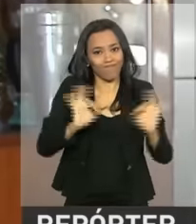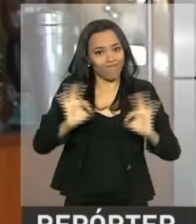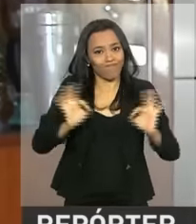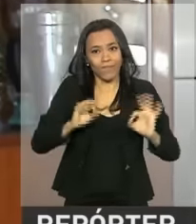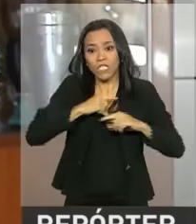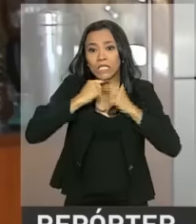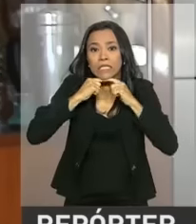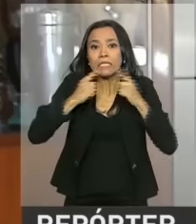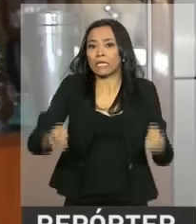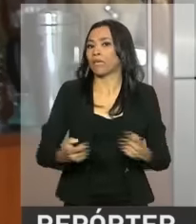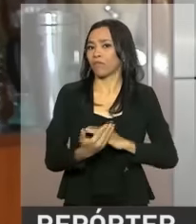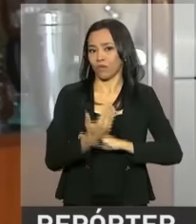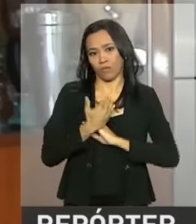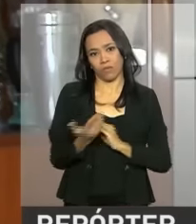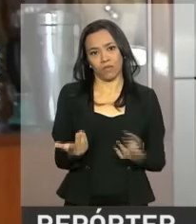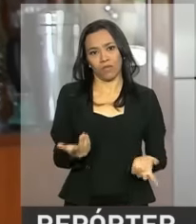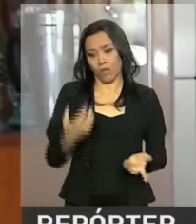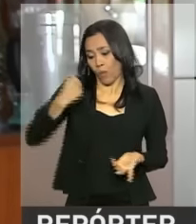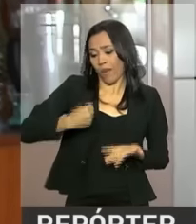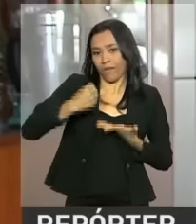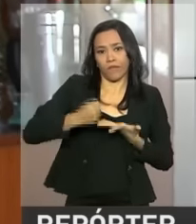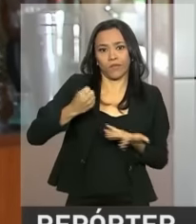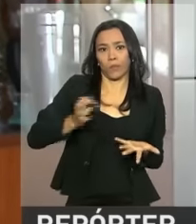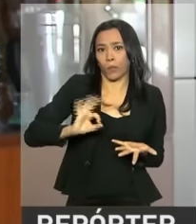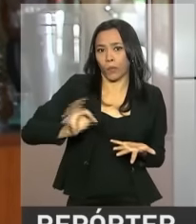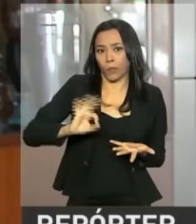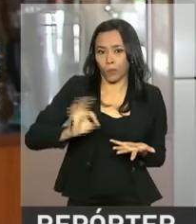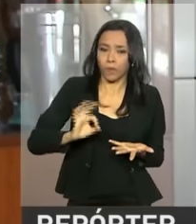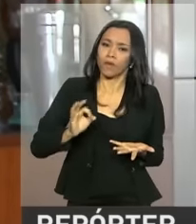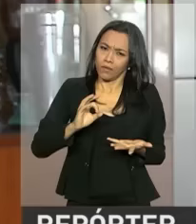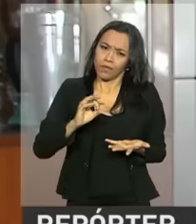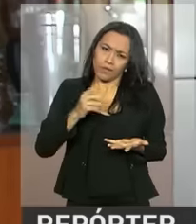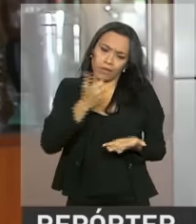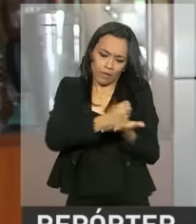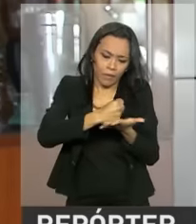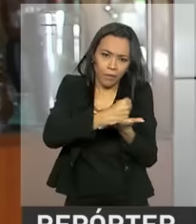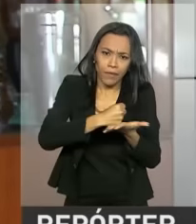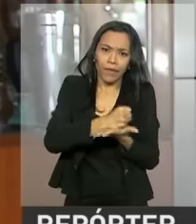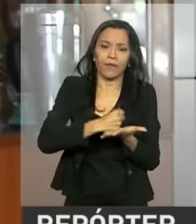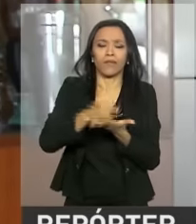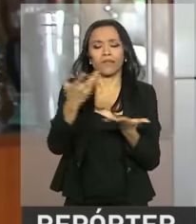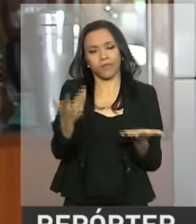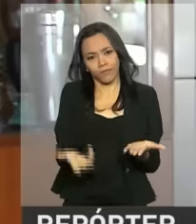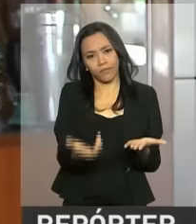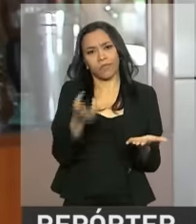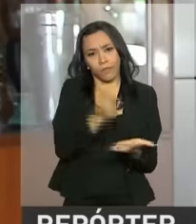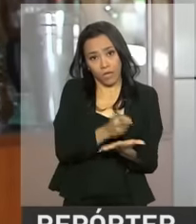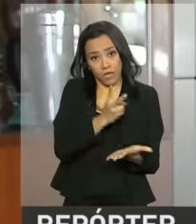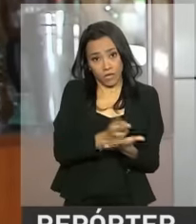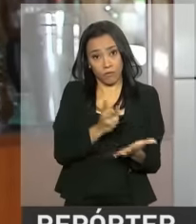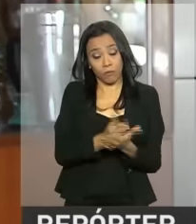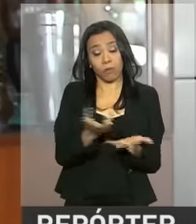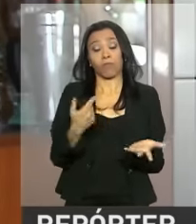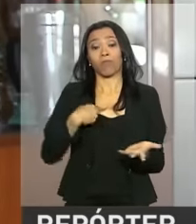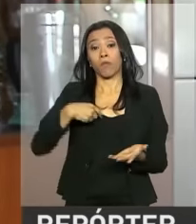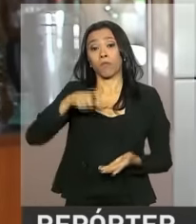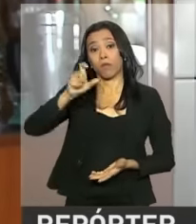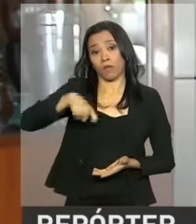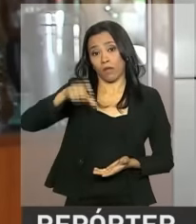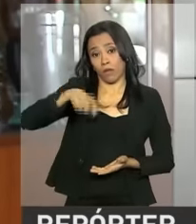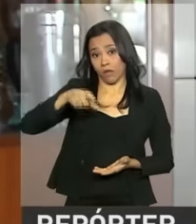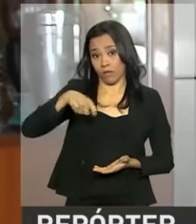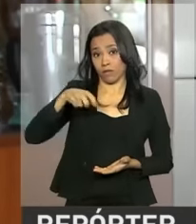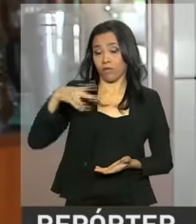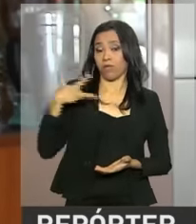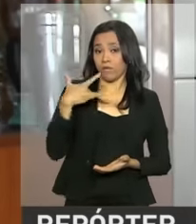ninguém para para ajudar nem com 1 litro de leite ajuda totalmente porque tem medicação que mesmo você fazendo pelo plano de saúde você tem